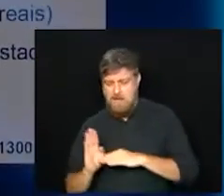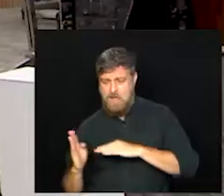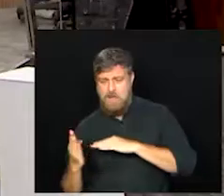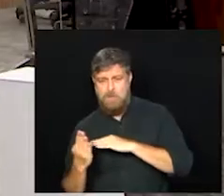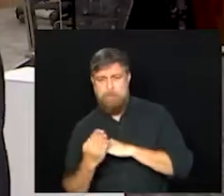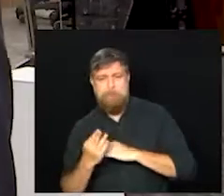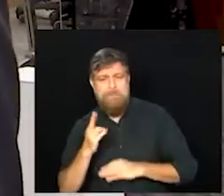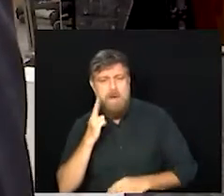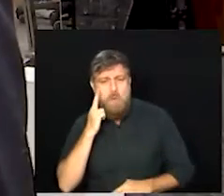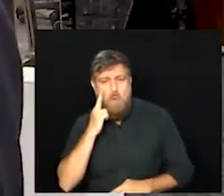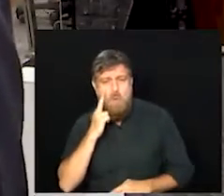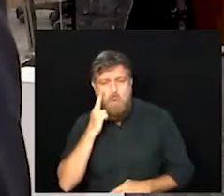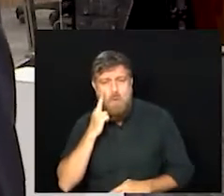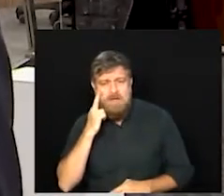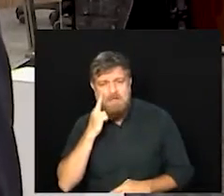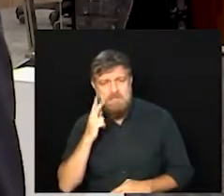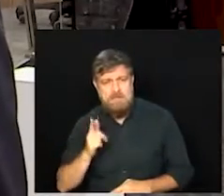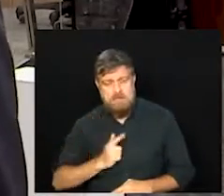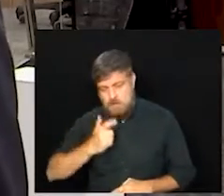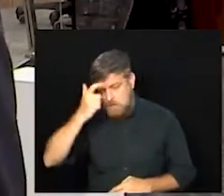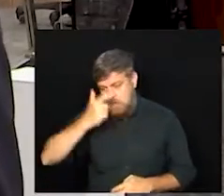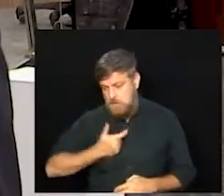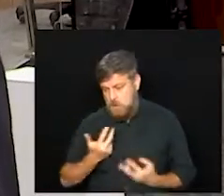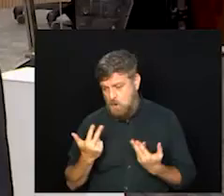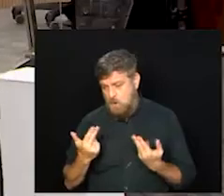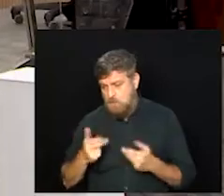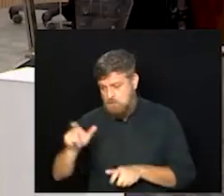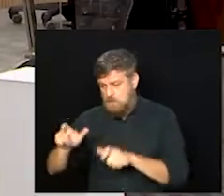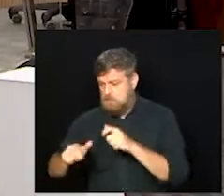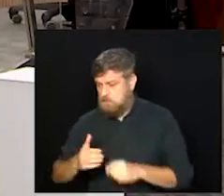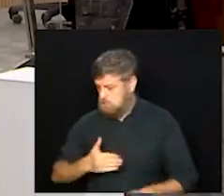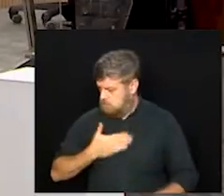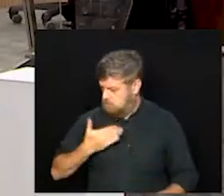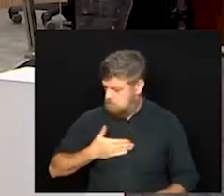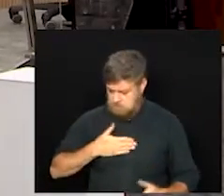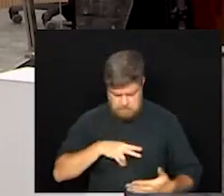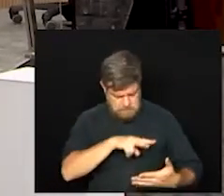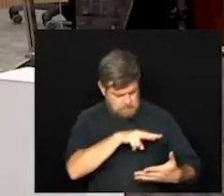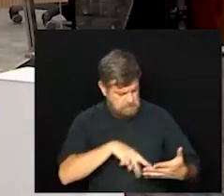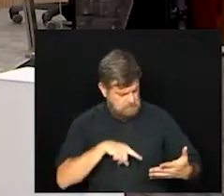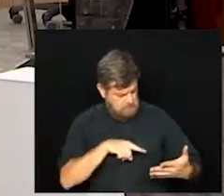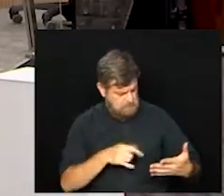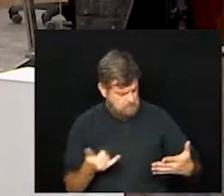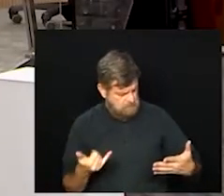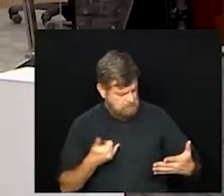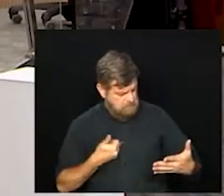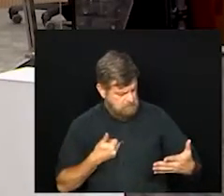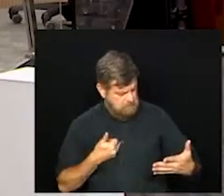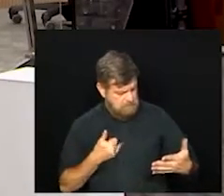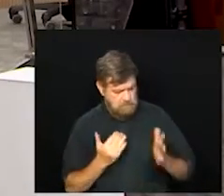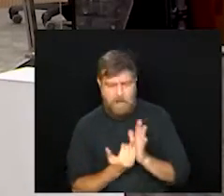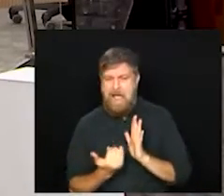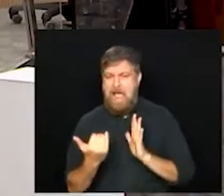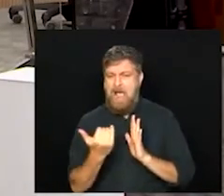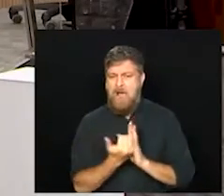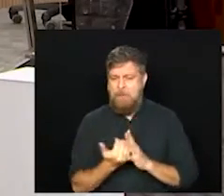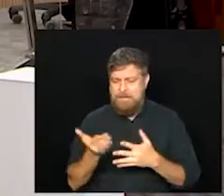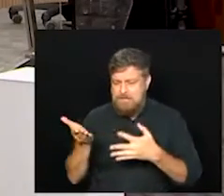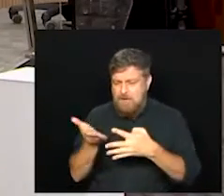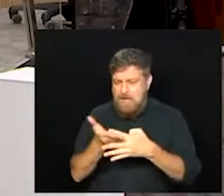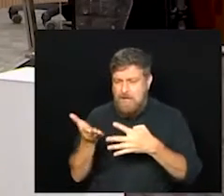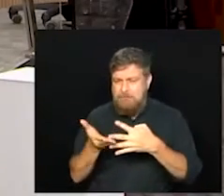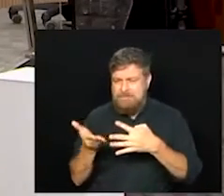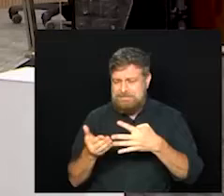Rosalina. Eu, assim como os moradores do Jardim Rosalina, fui surpreendido com a notícia de um aumento no valor das